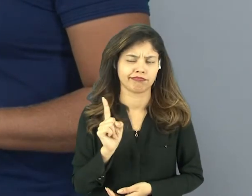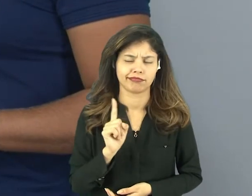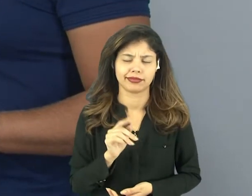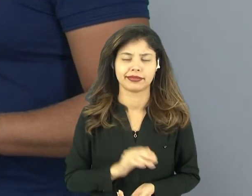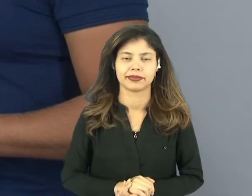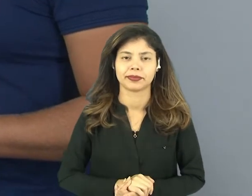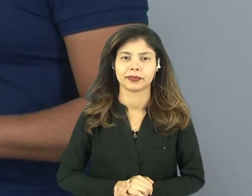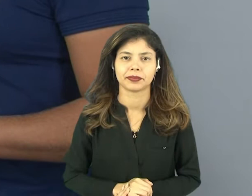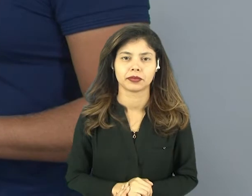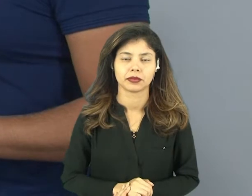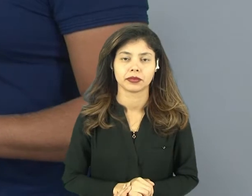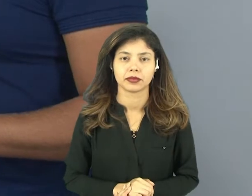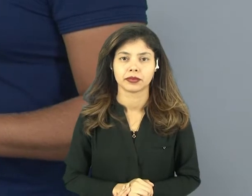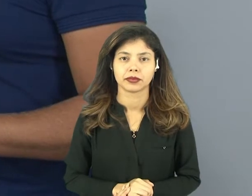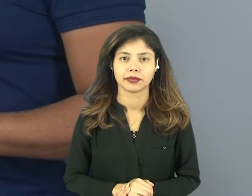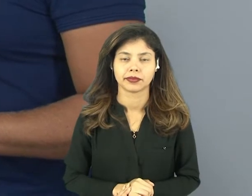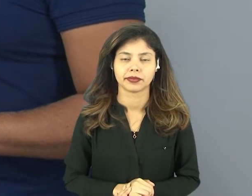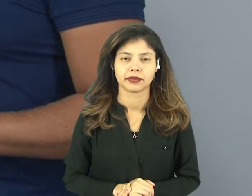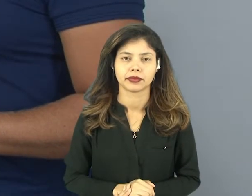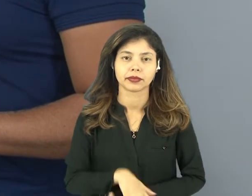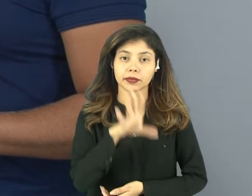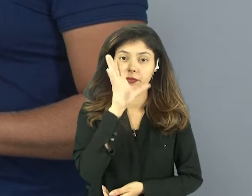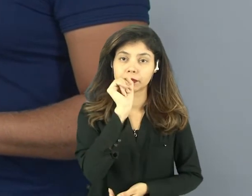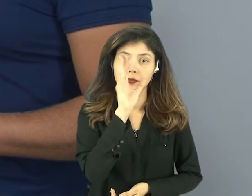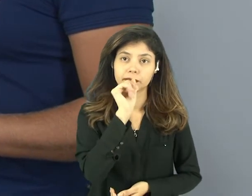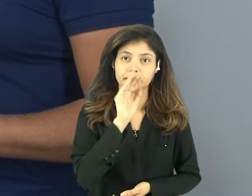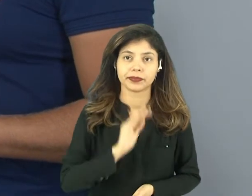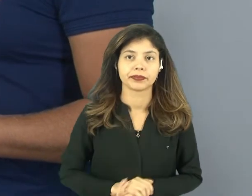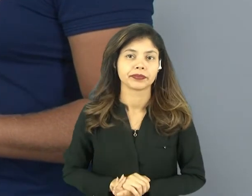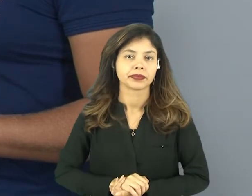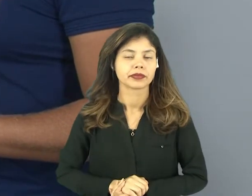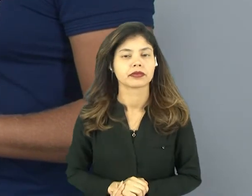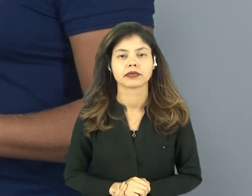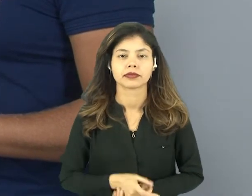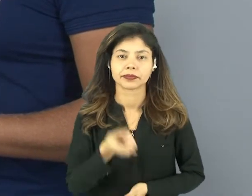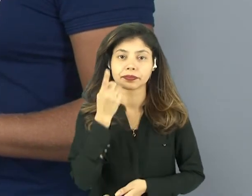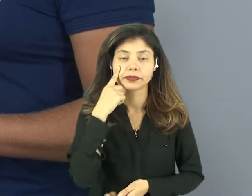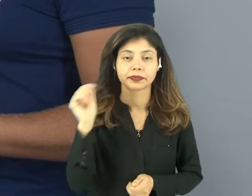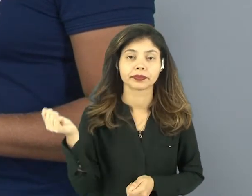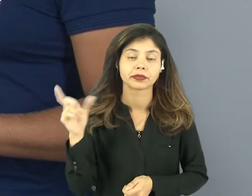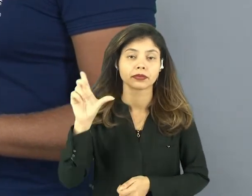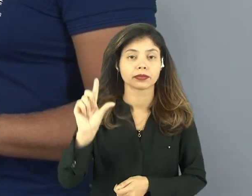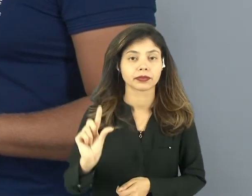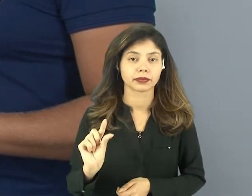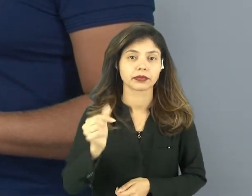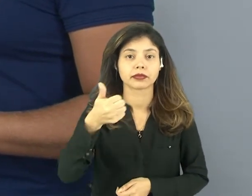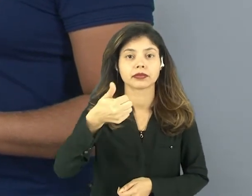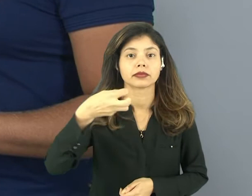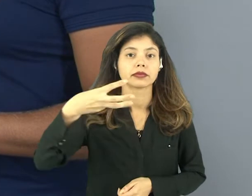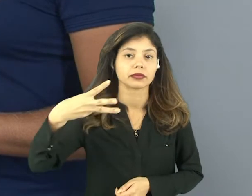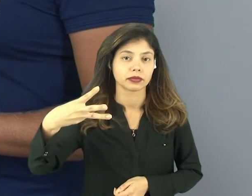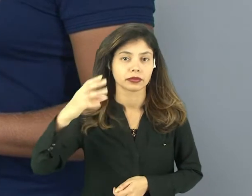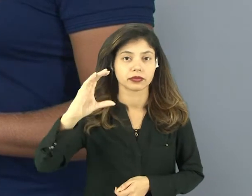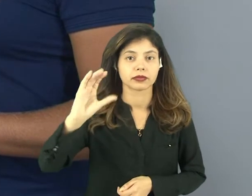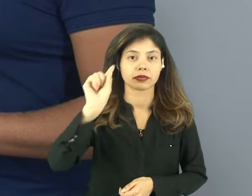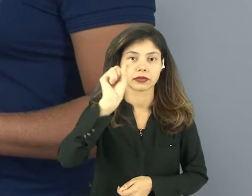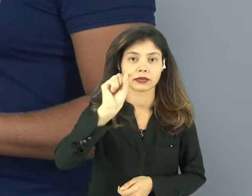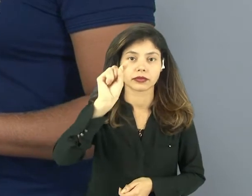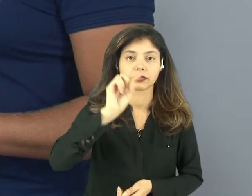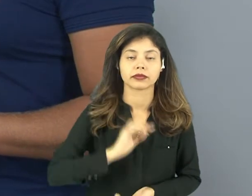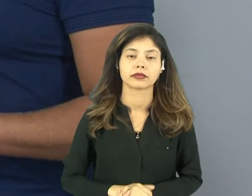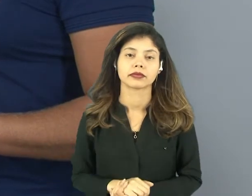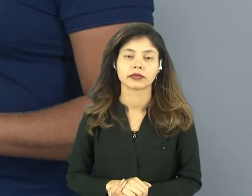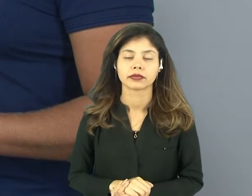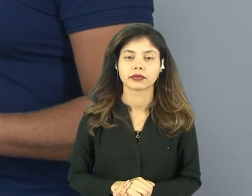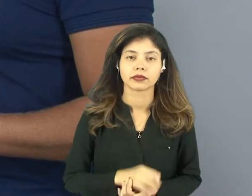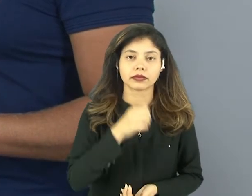lugar. No sábado, observe que a mínima estava 13 e a